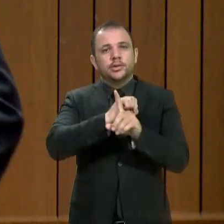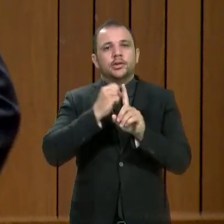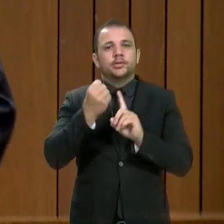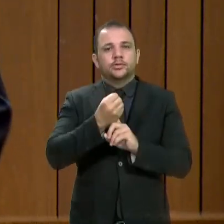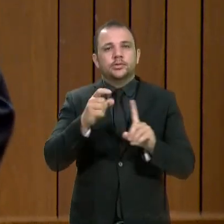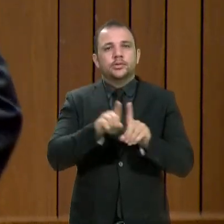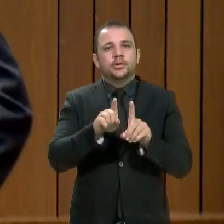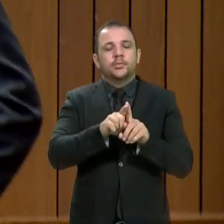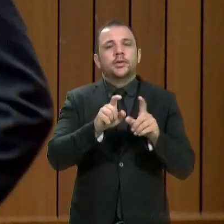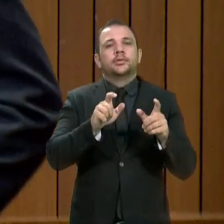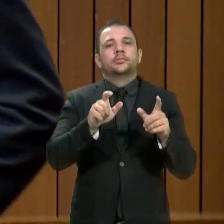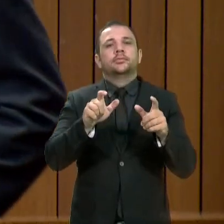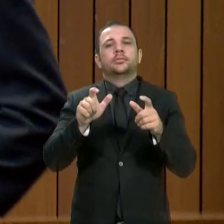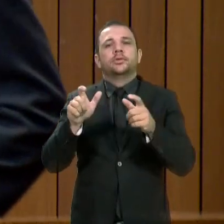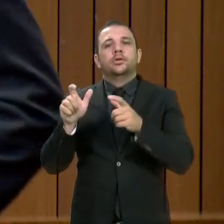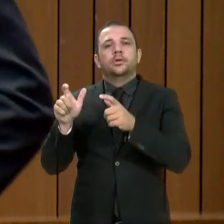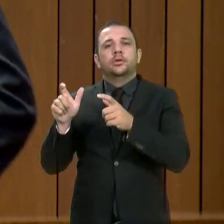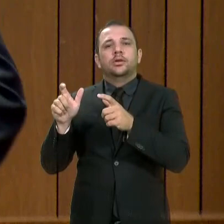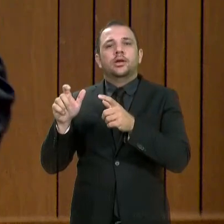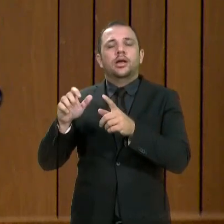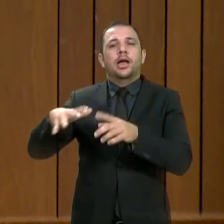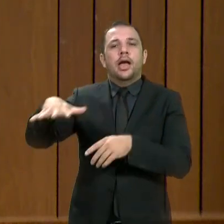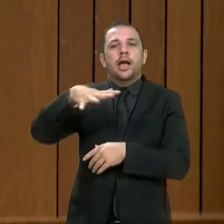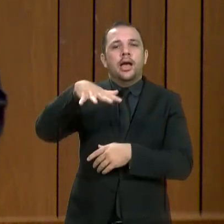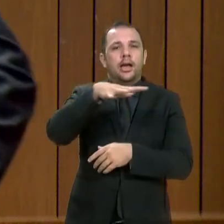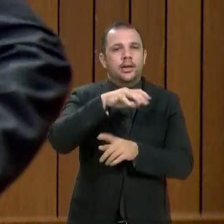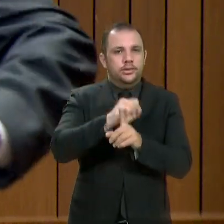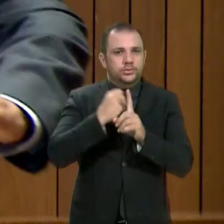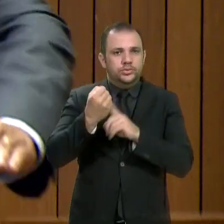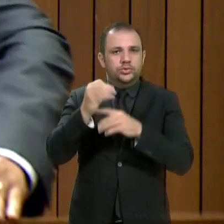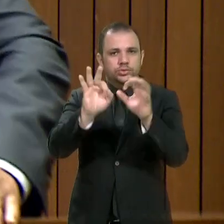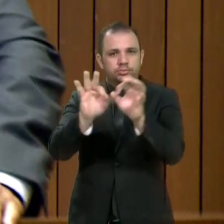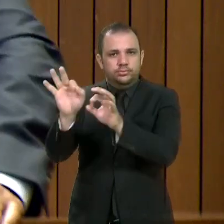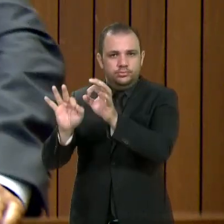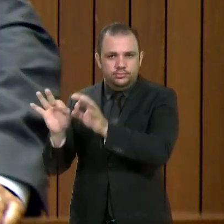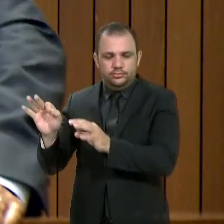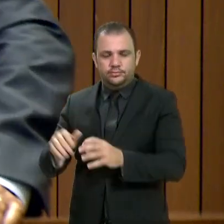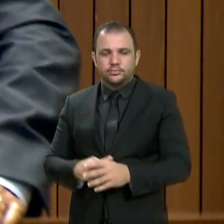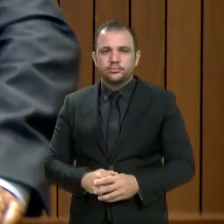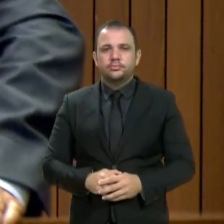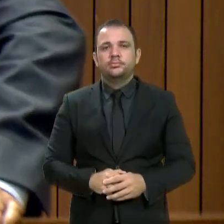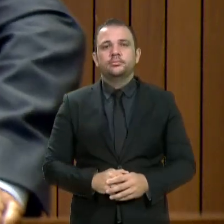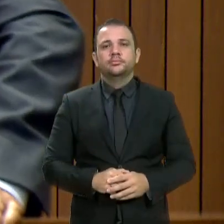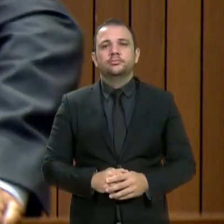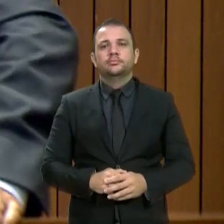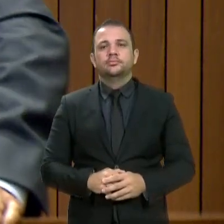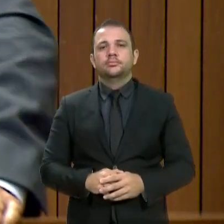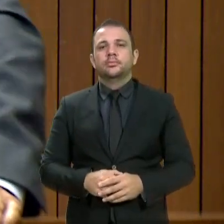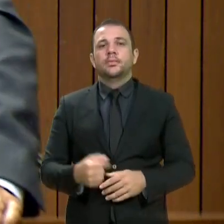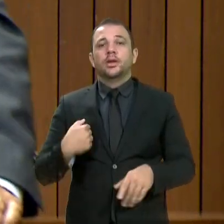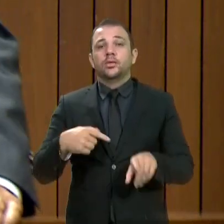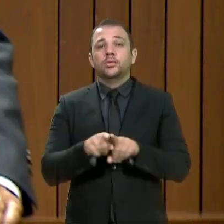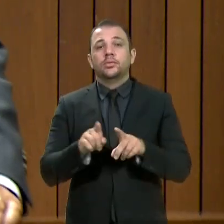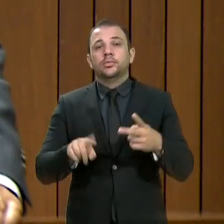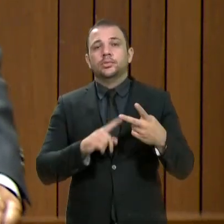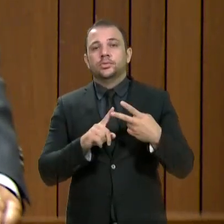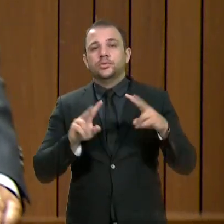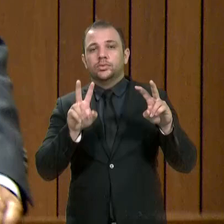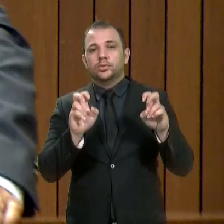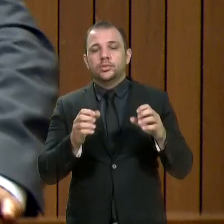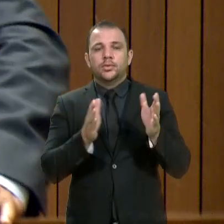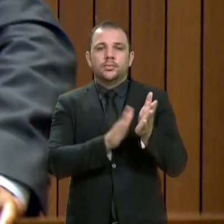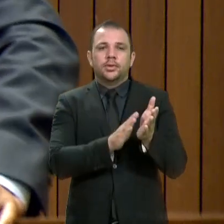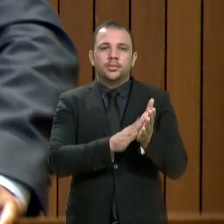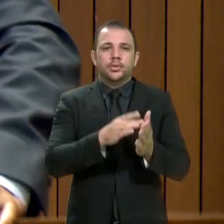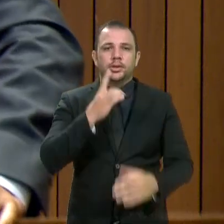setores organizados. O segundo ponto que eu quero destacar é parabenizar o deputado Roberto Costa, não sei